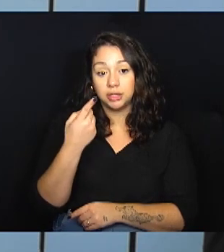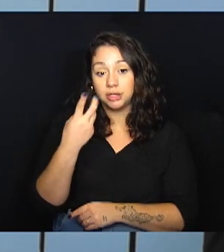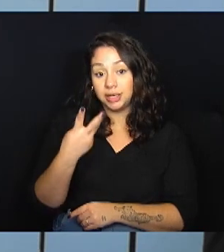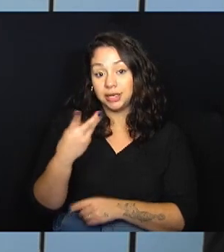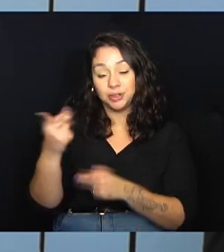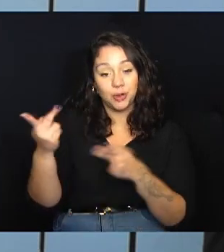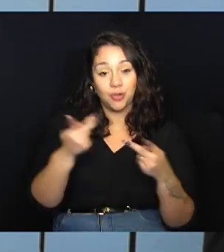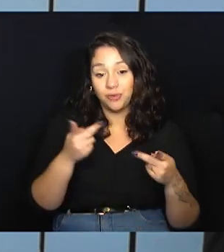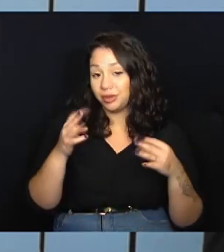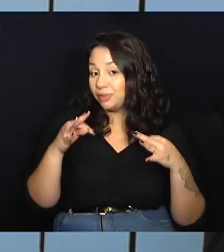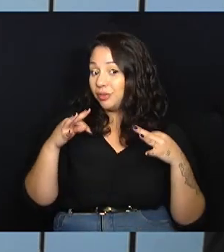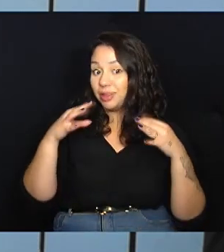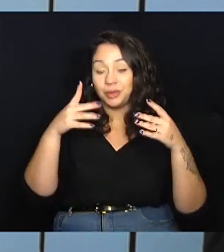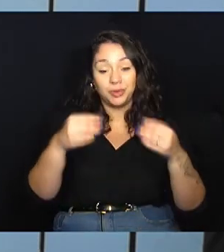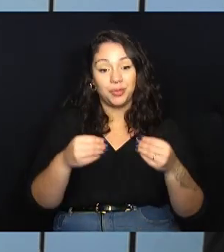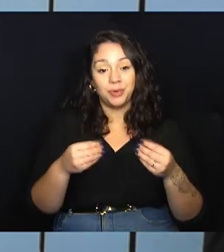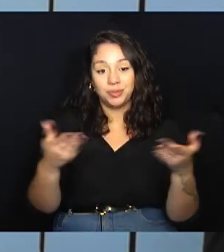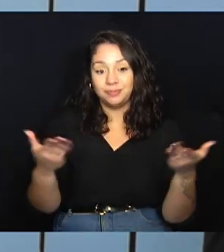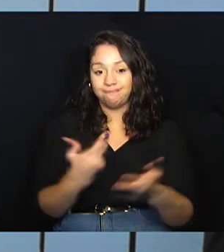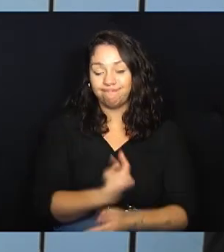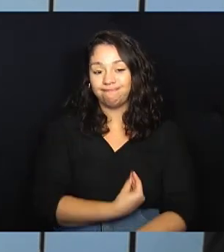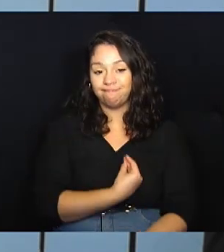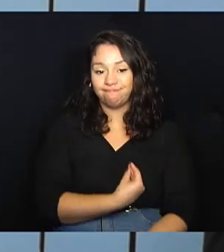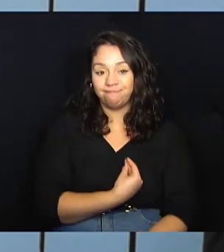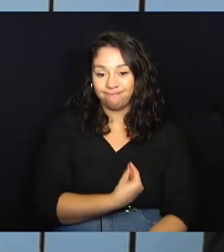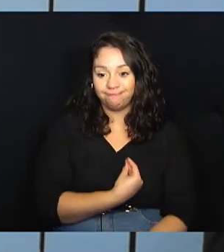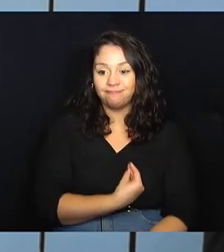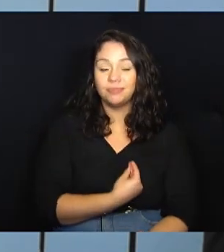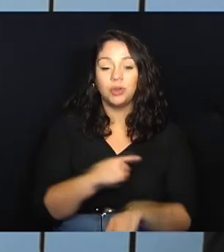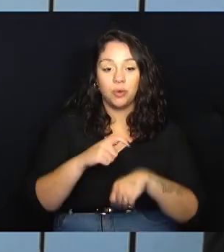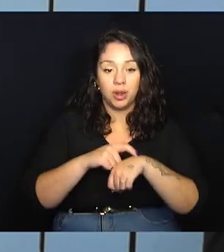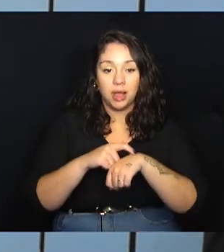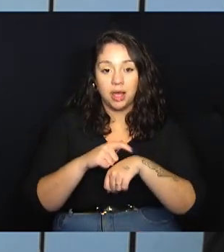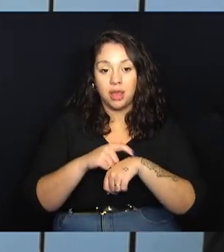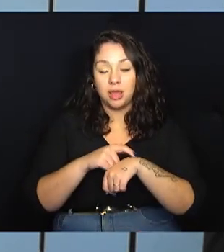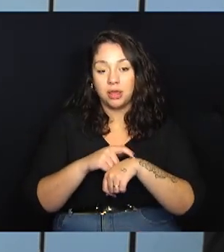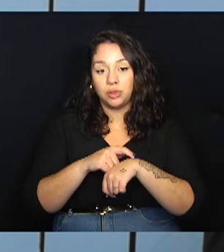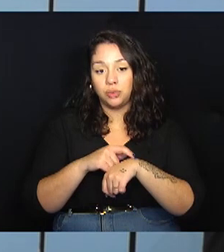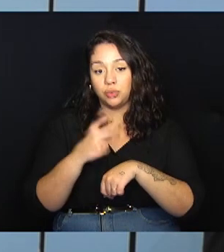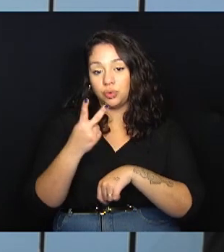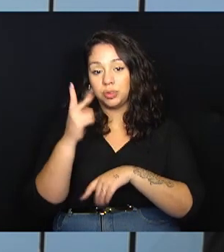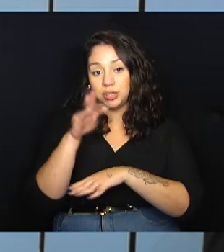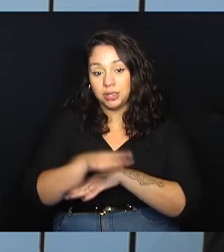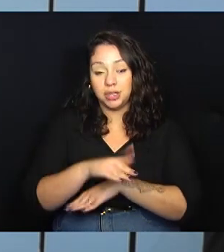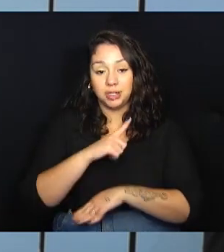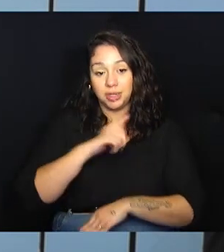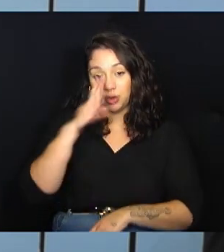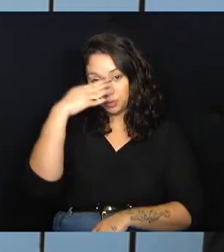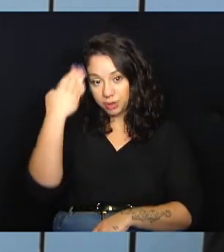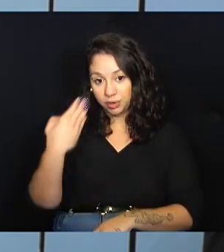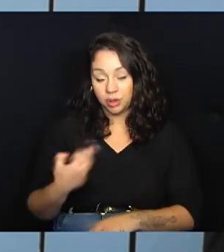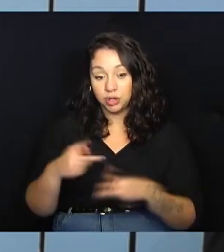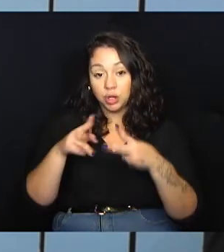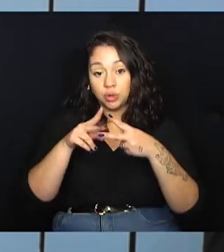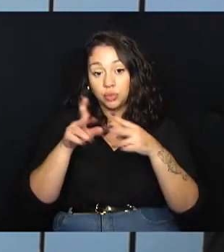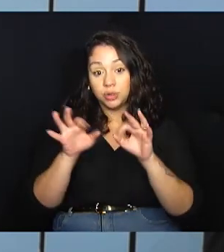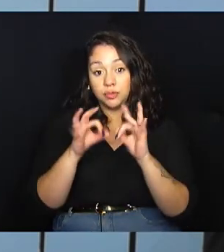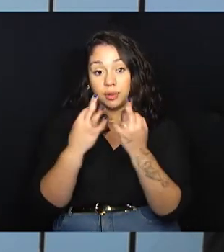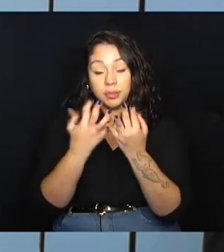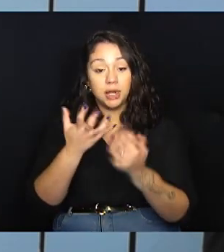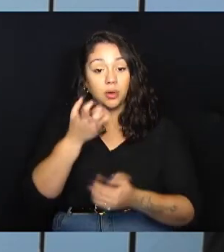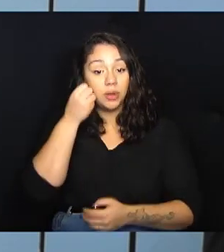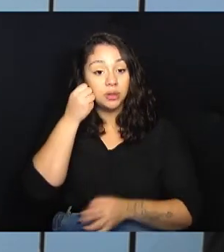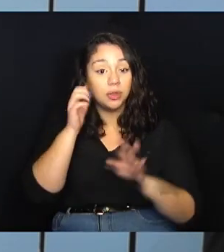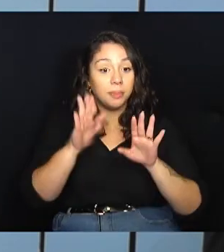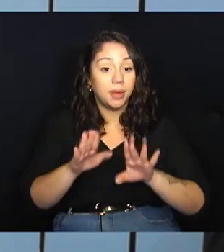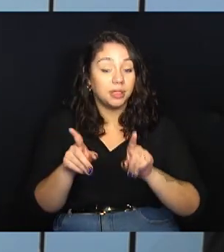né, para estarem aqui na Câmara a partir das 14 horas, nós vamos fazer a homenagem a 2 famílias acolhedoras, mas